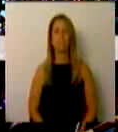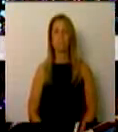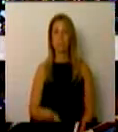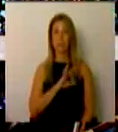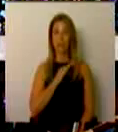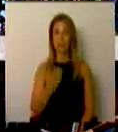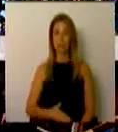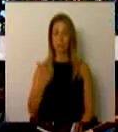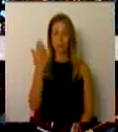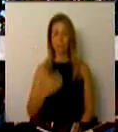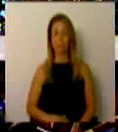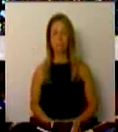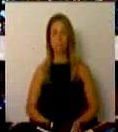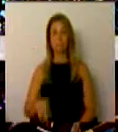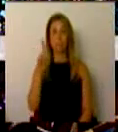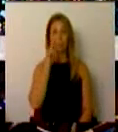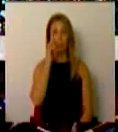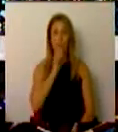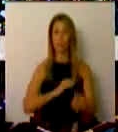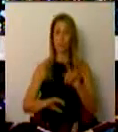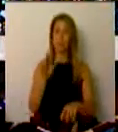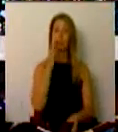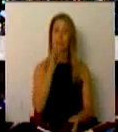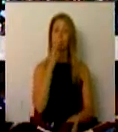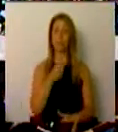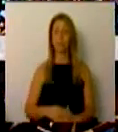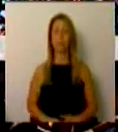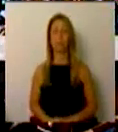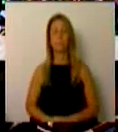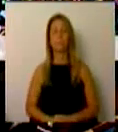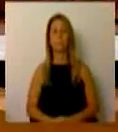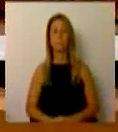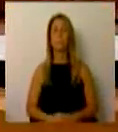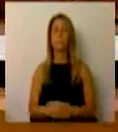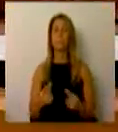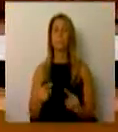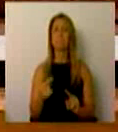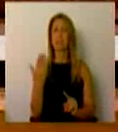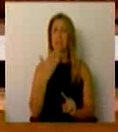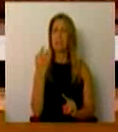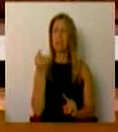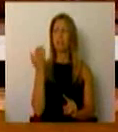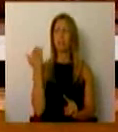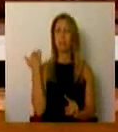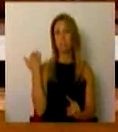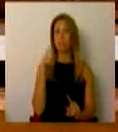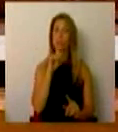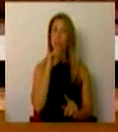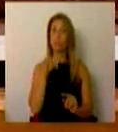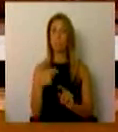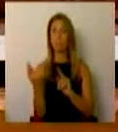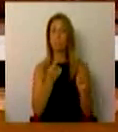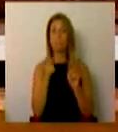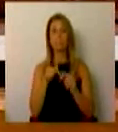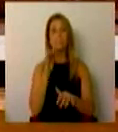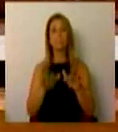Senhor Presidente, senhoras e senhores deputados, tivemos ainda há poucos dias a oportunidade de debater neste